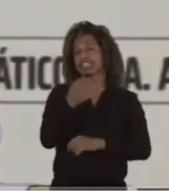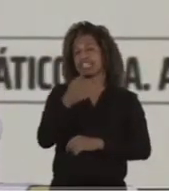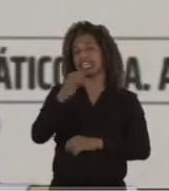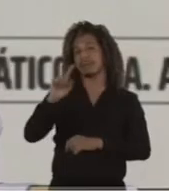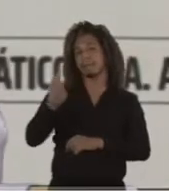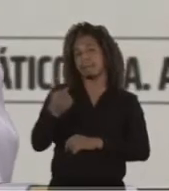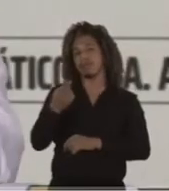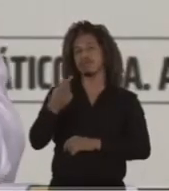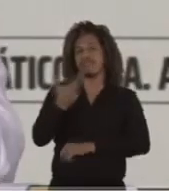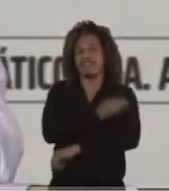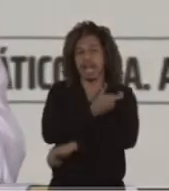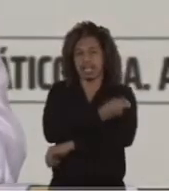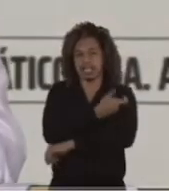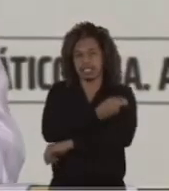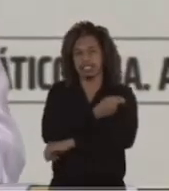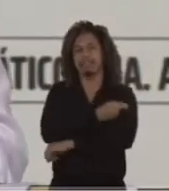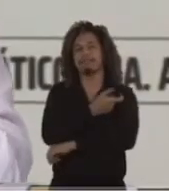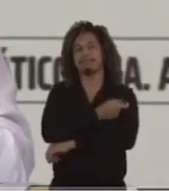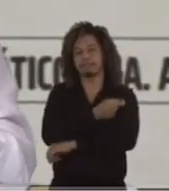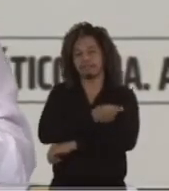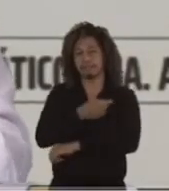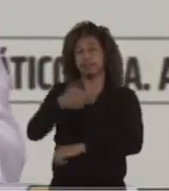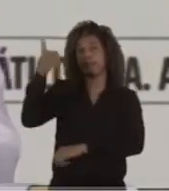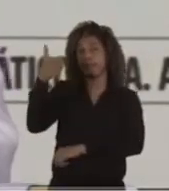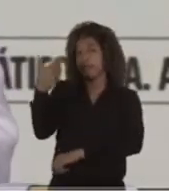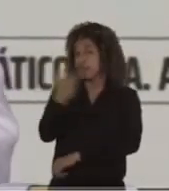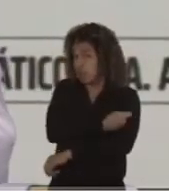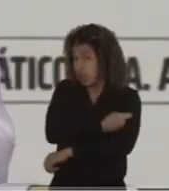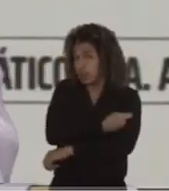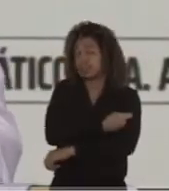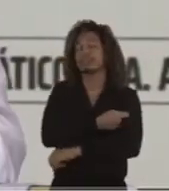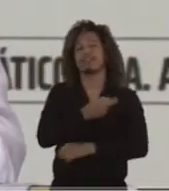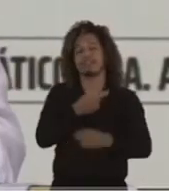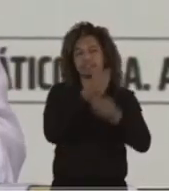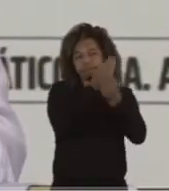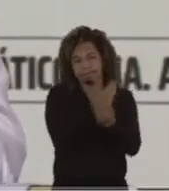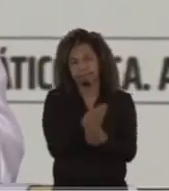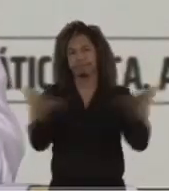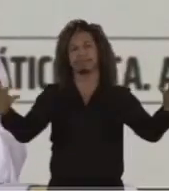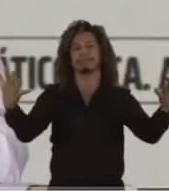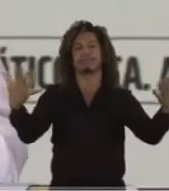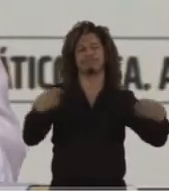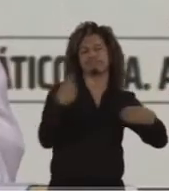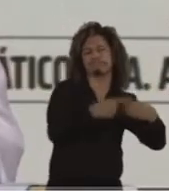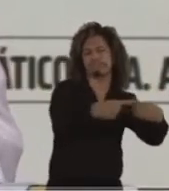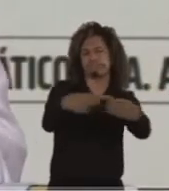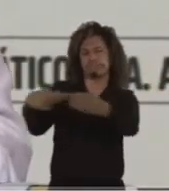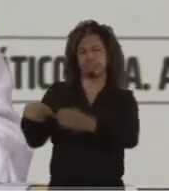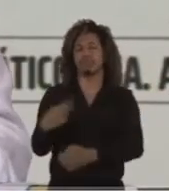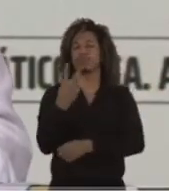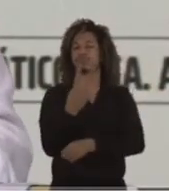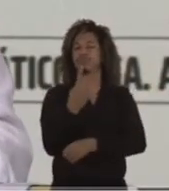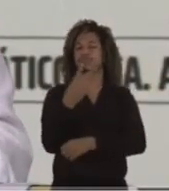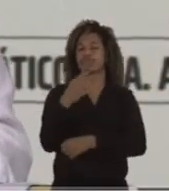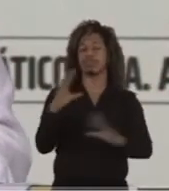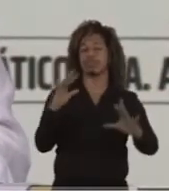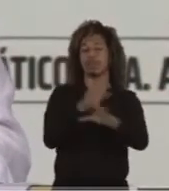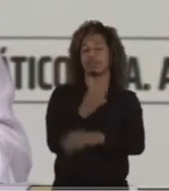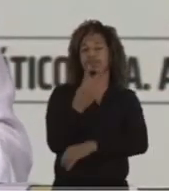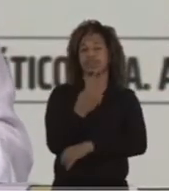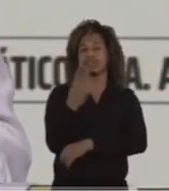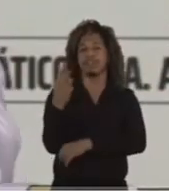doses de vacina para utilização como dose primeiro serão distribuídas Entre todos os 223 municípios